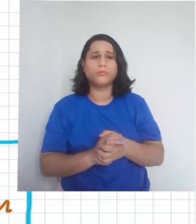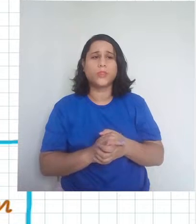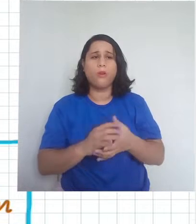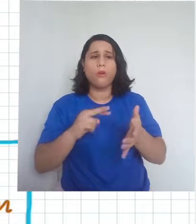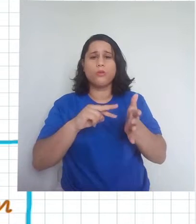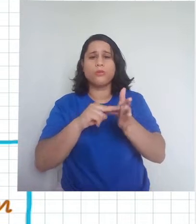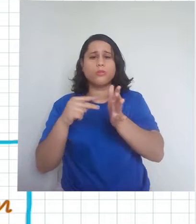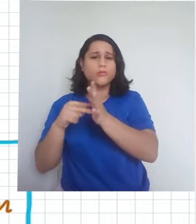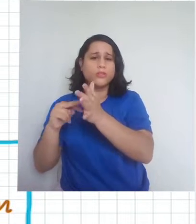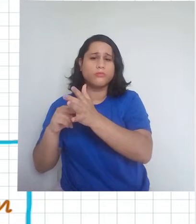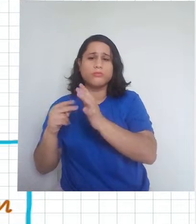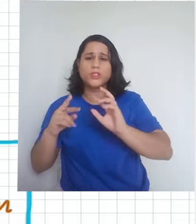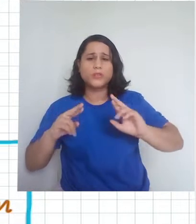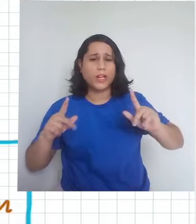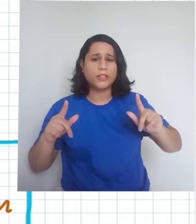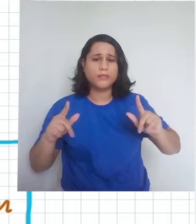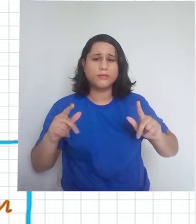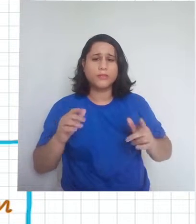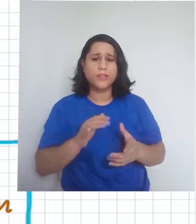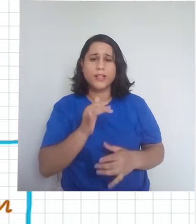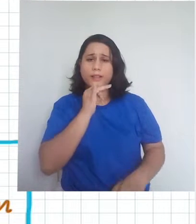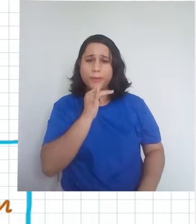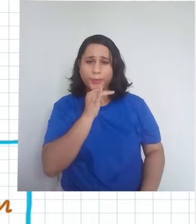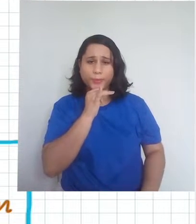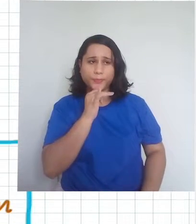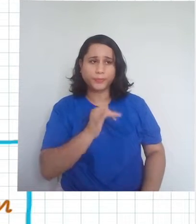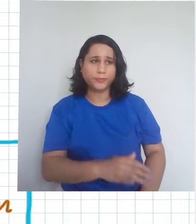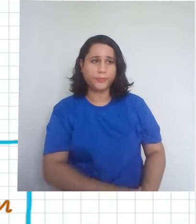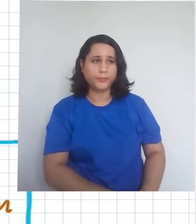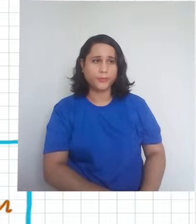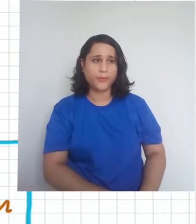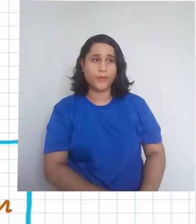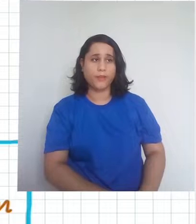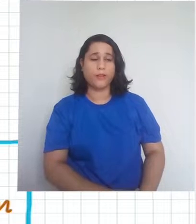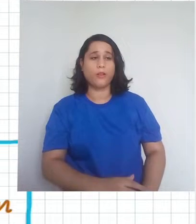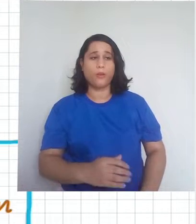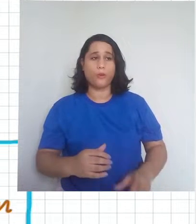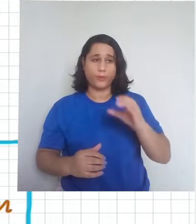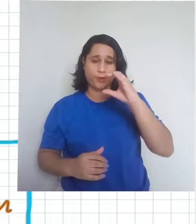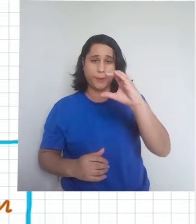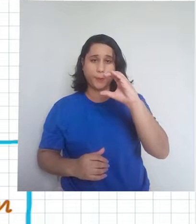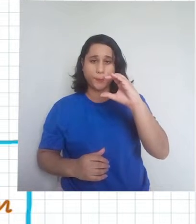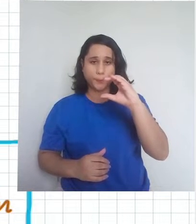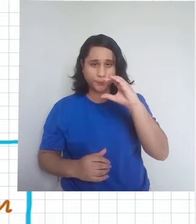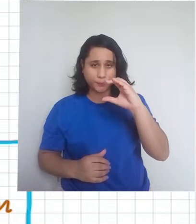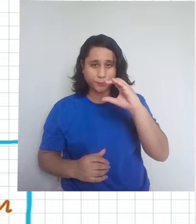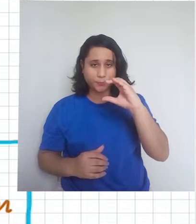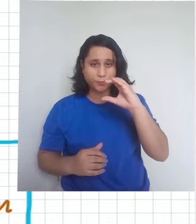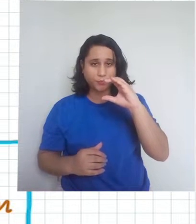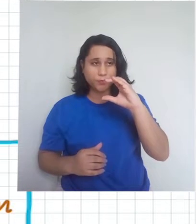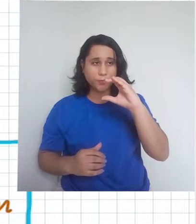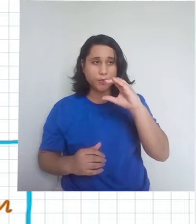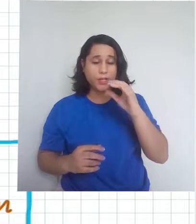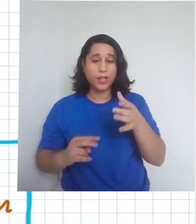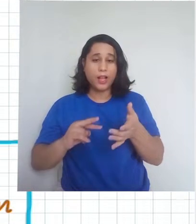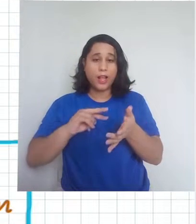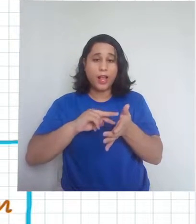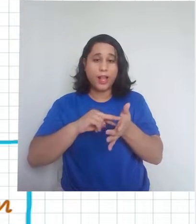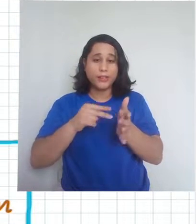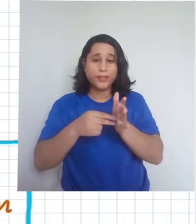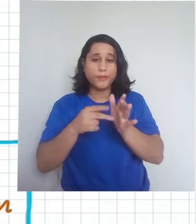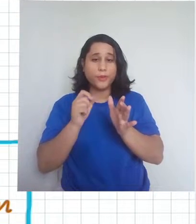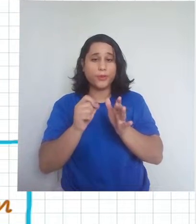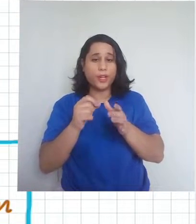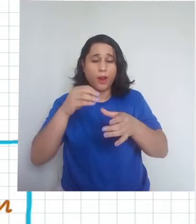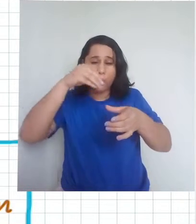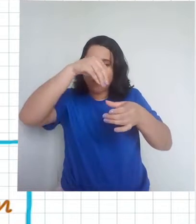bom? Note, nós temos aí o seguinte, o C, né, representa o contido, está